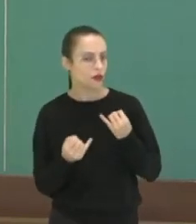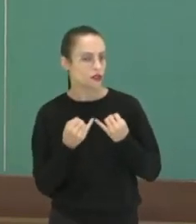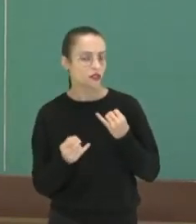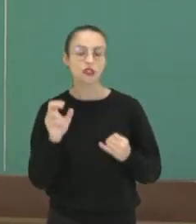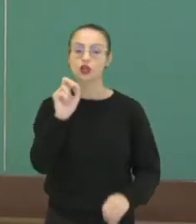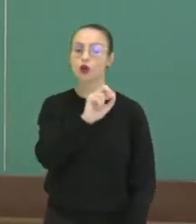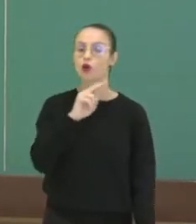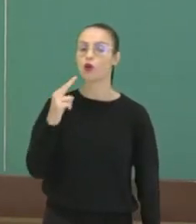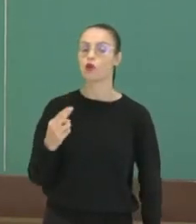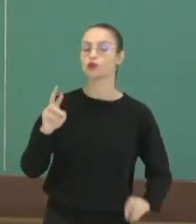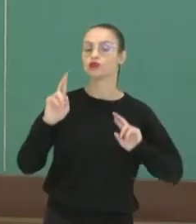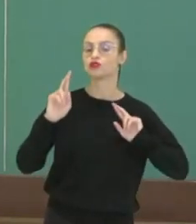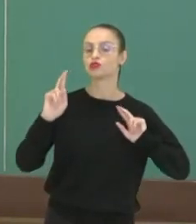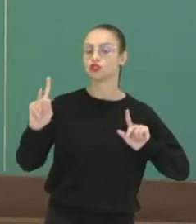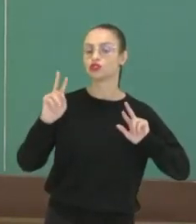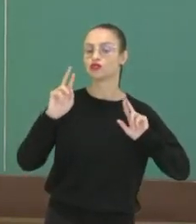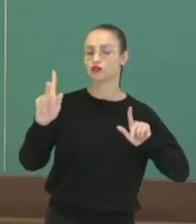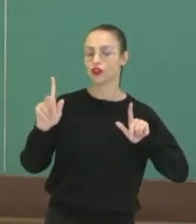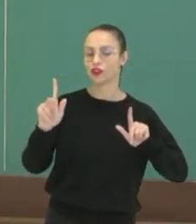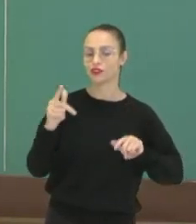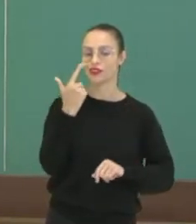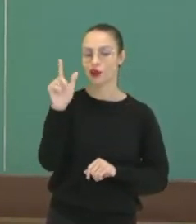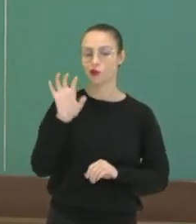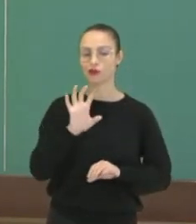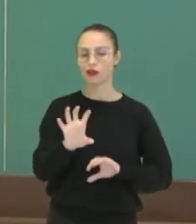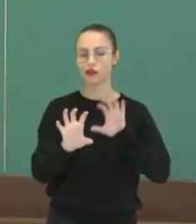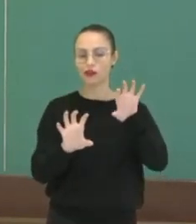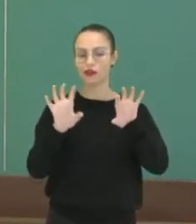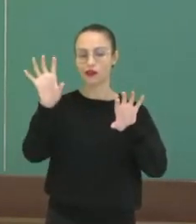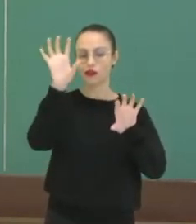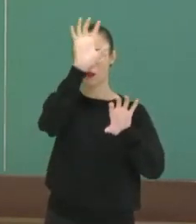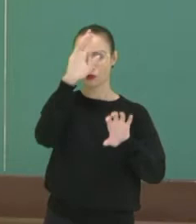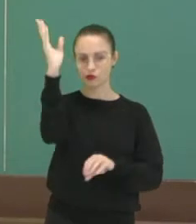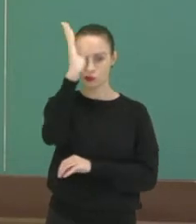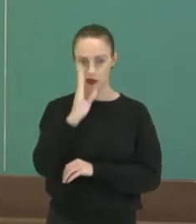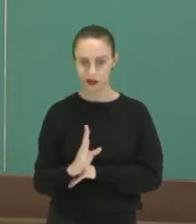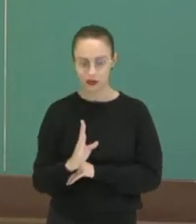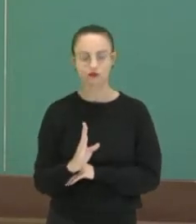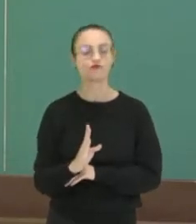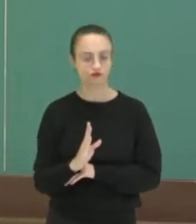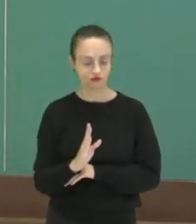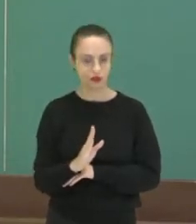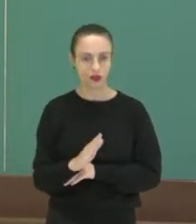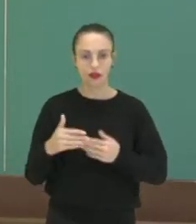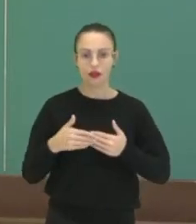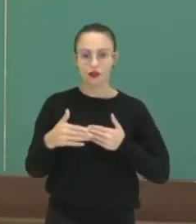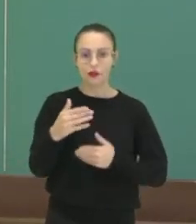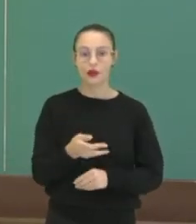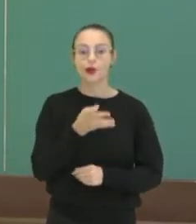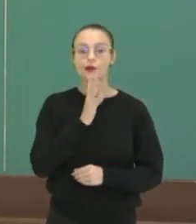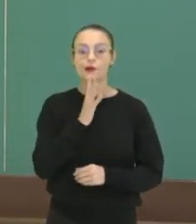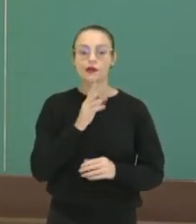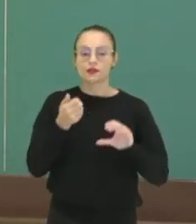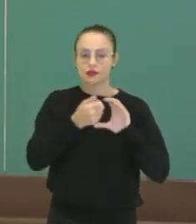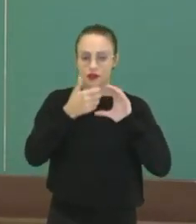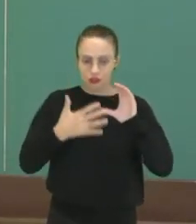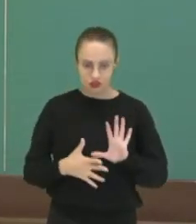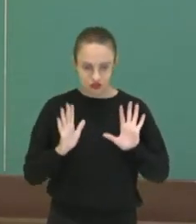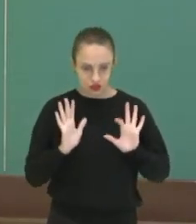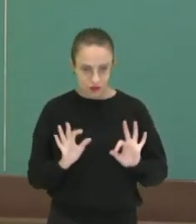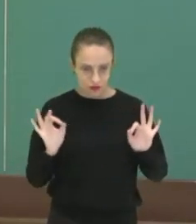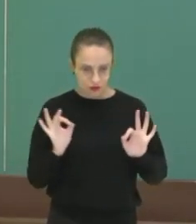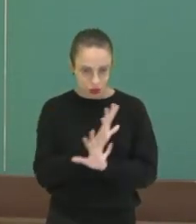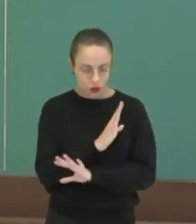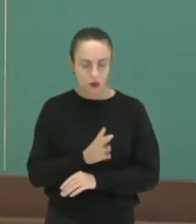ou diferentes das demais regiões do Brasil? A partir do momento que a gente conhece essas características, que a